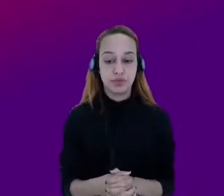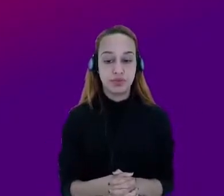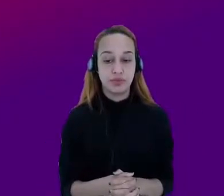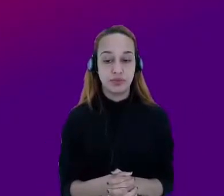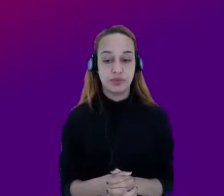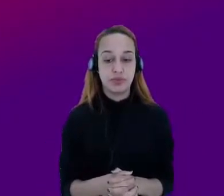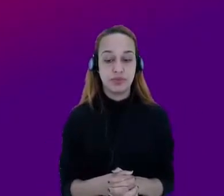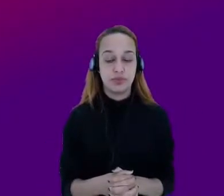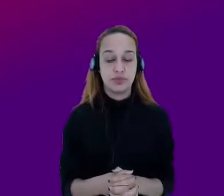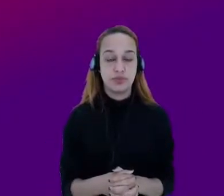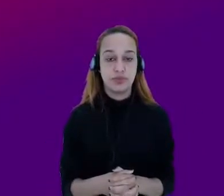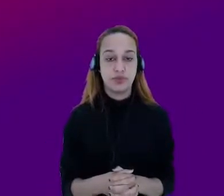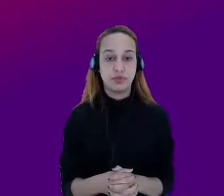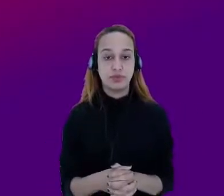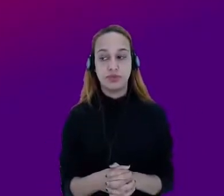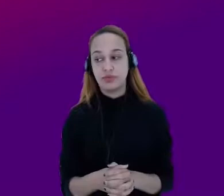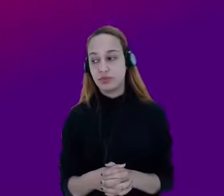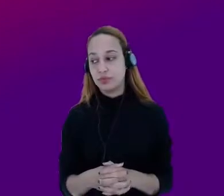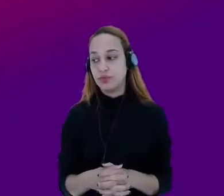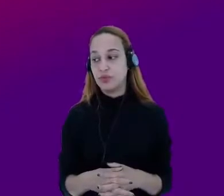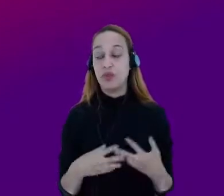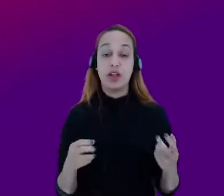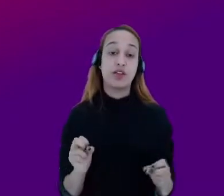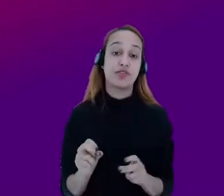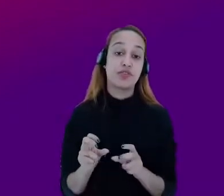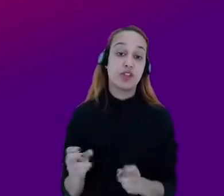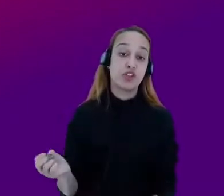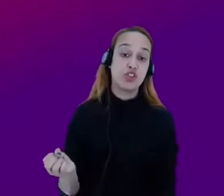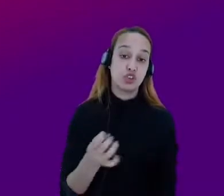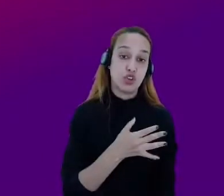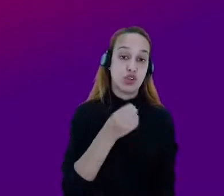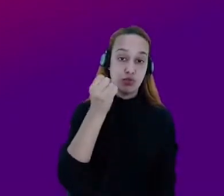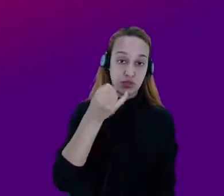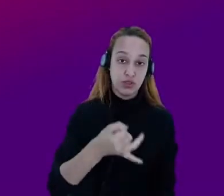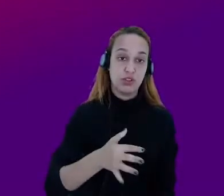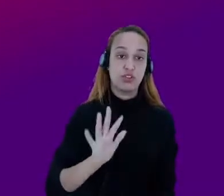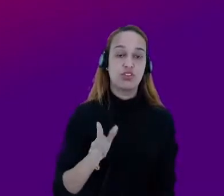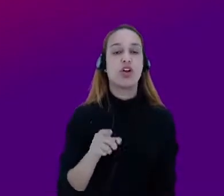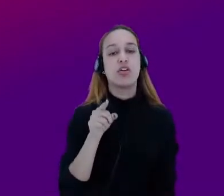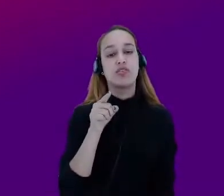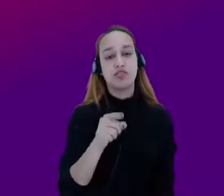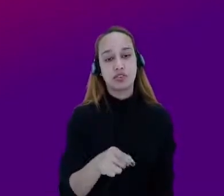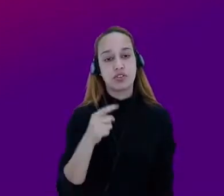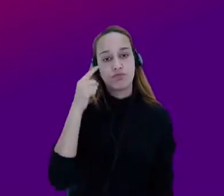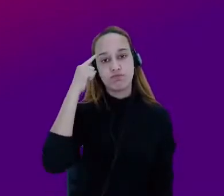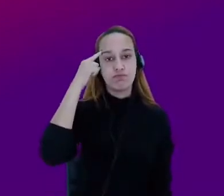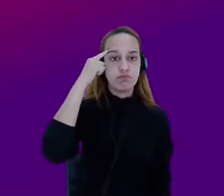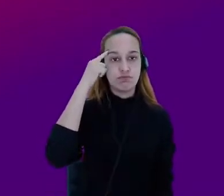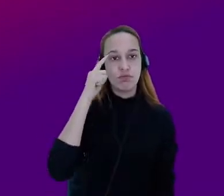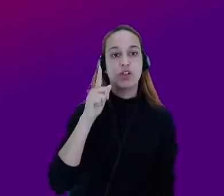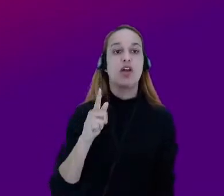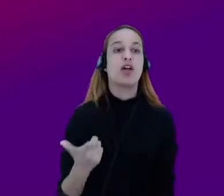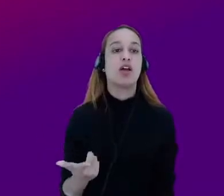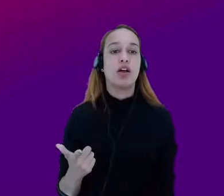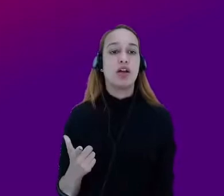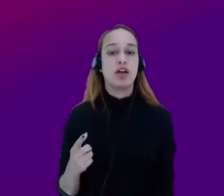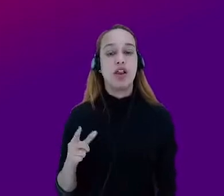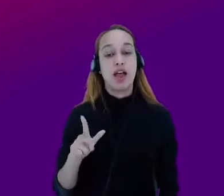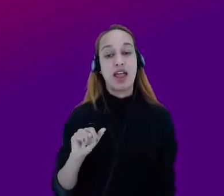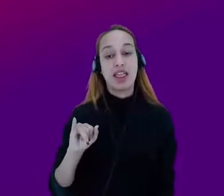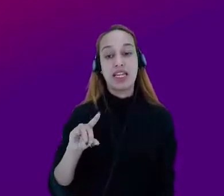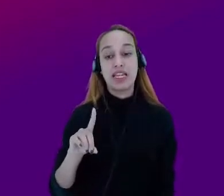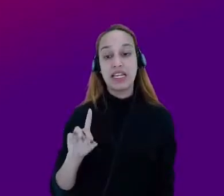Pode passar. Questão de vendas novas, que eu acabei de falar. Você gerar lead e converter lead é um